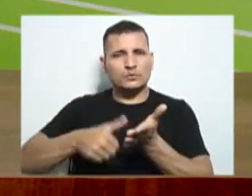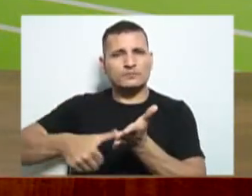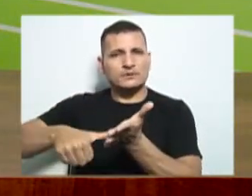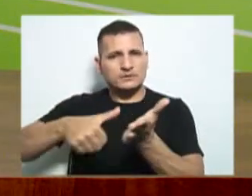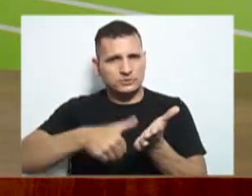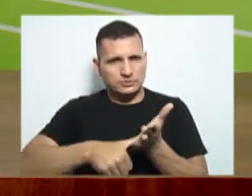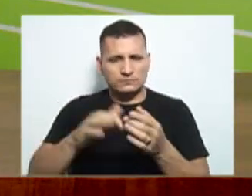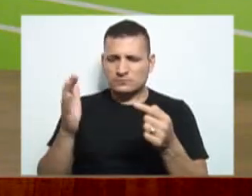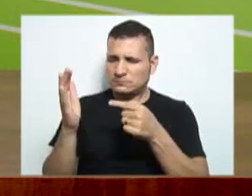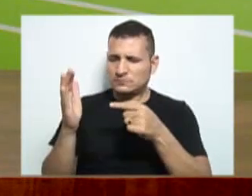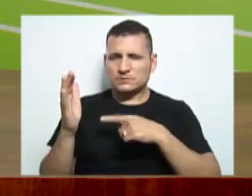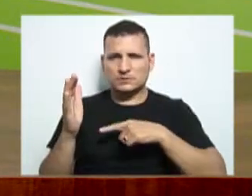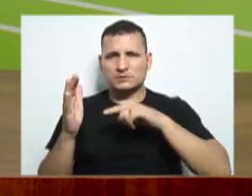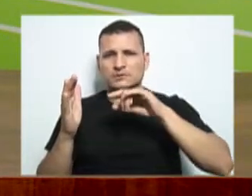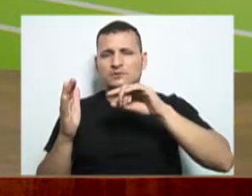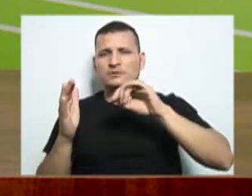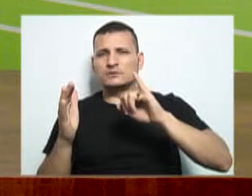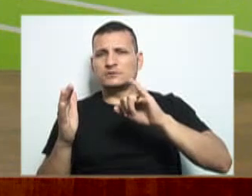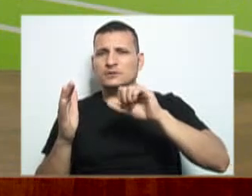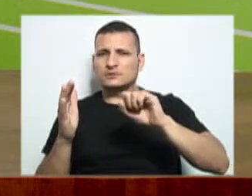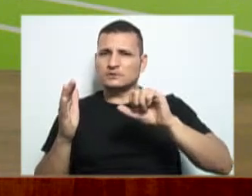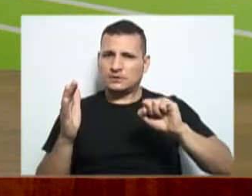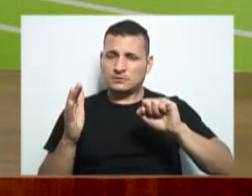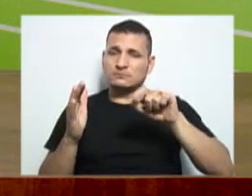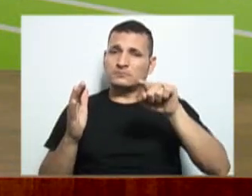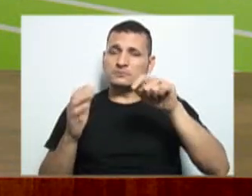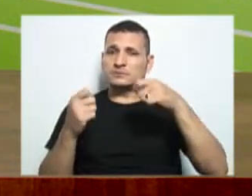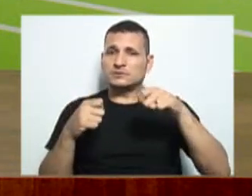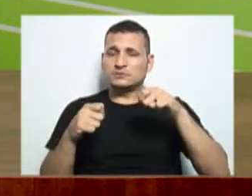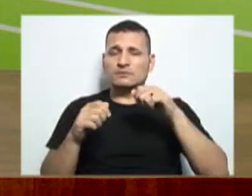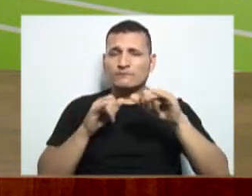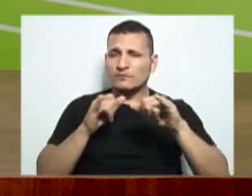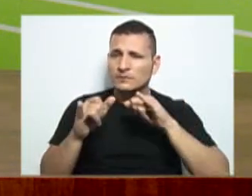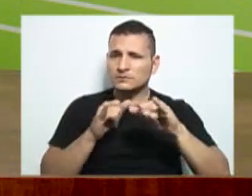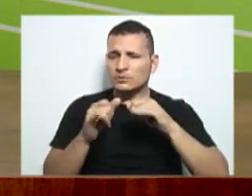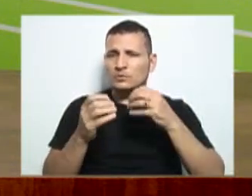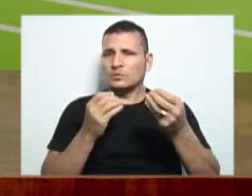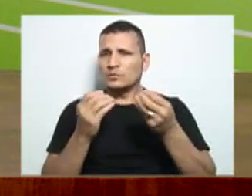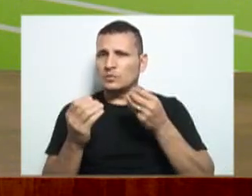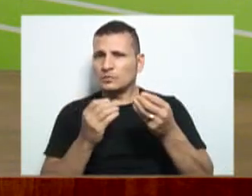vocês podem buscar informações para tentar quebrar